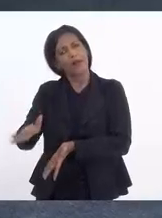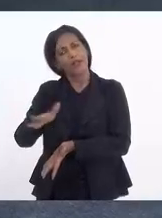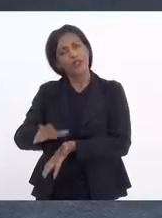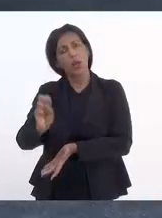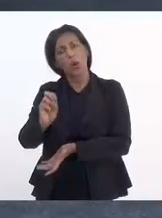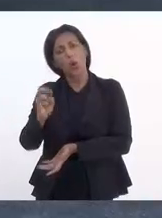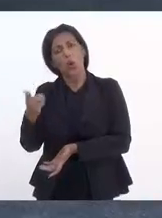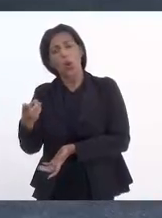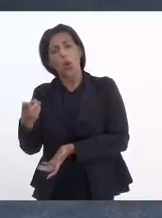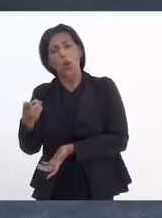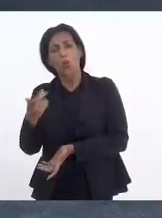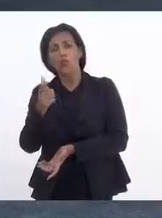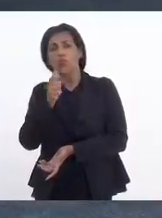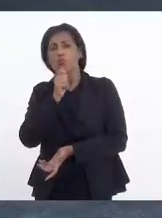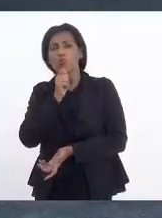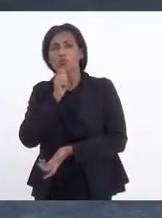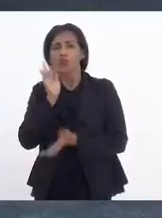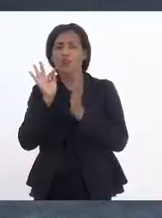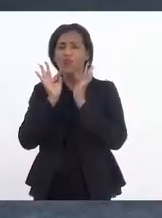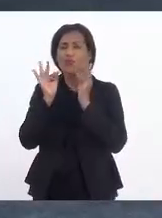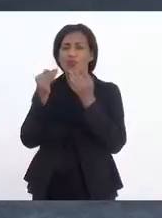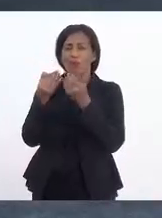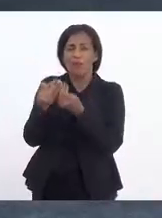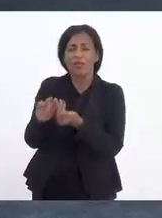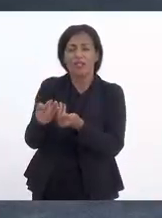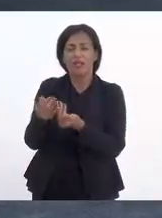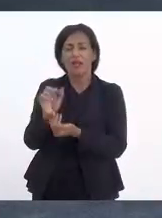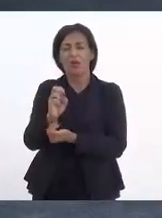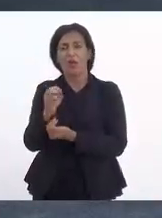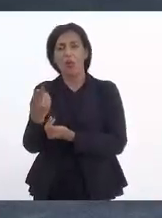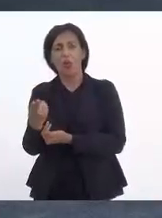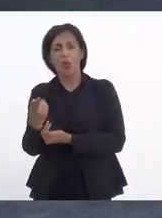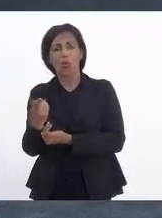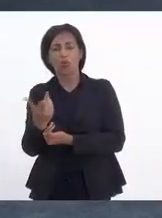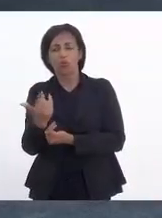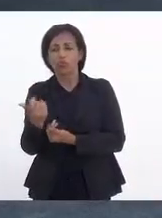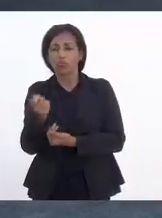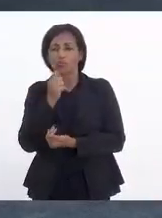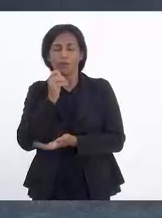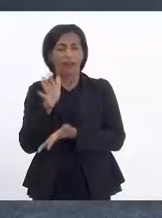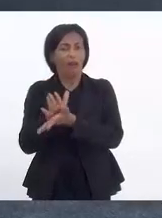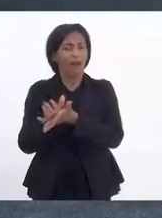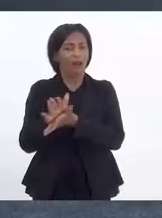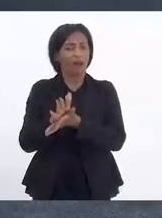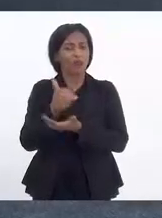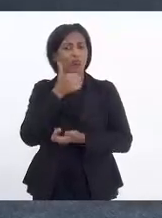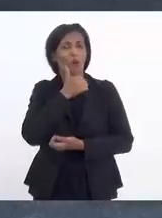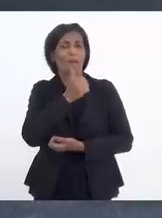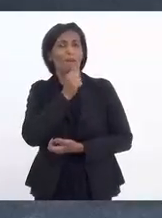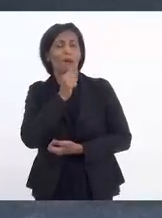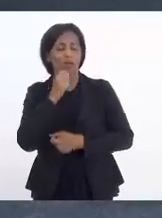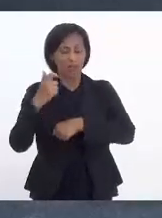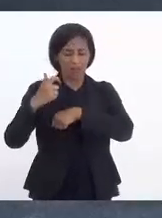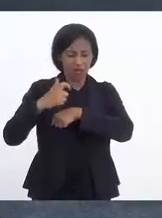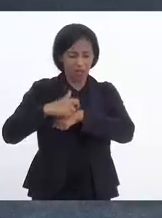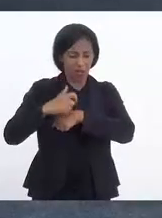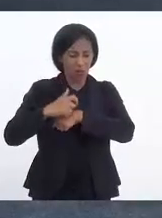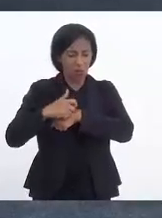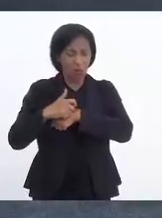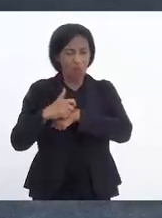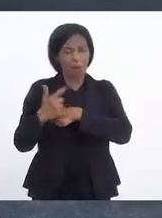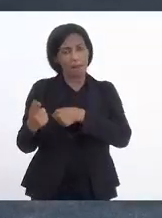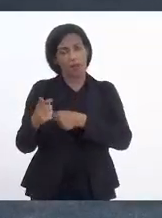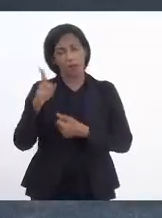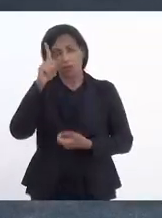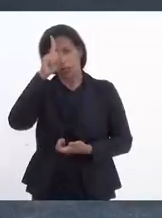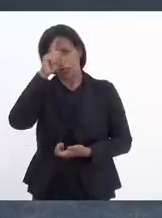ou ficaram órfãos ou não tem a possibilidade de ter a sua mãe naquele momento que